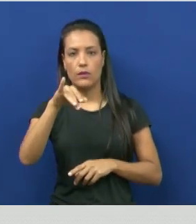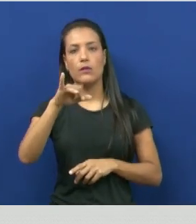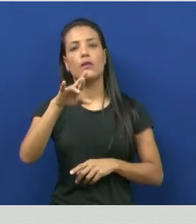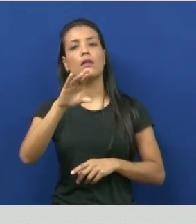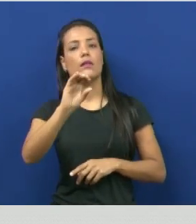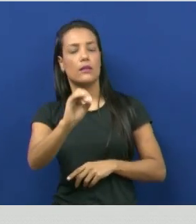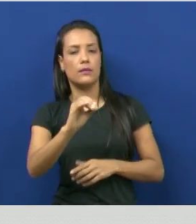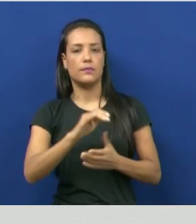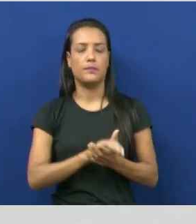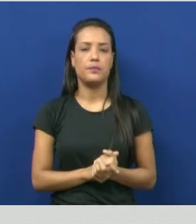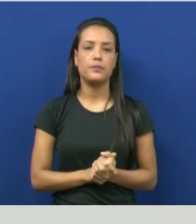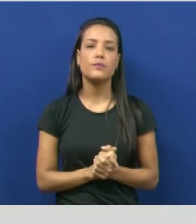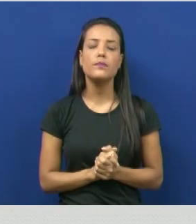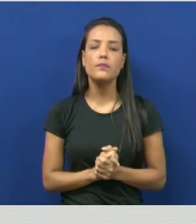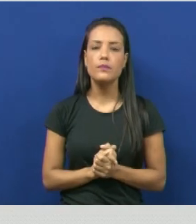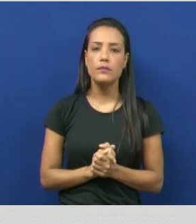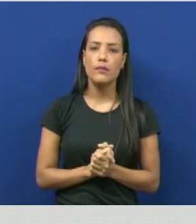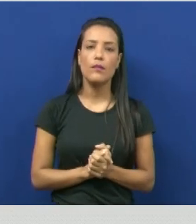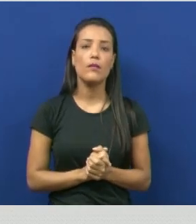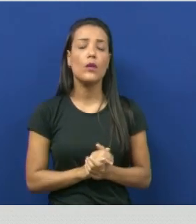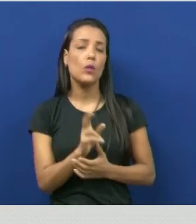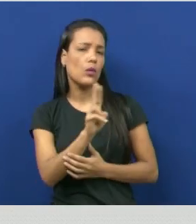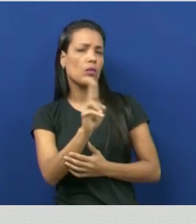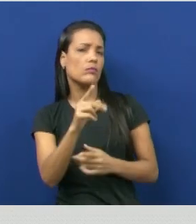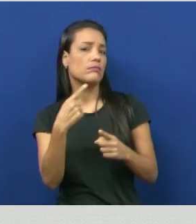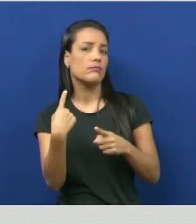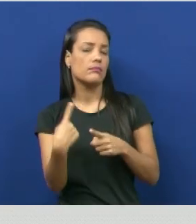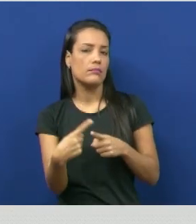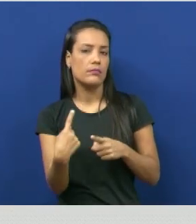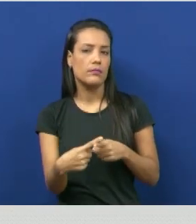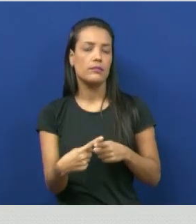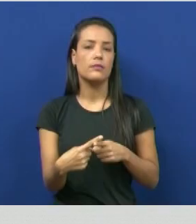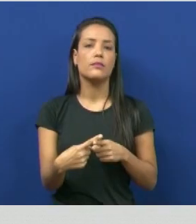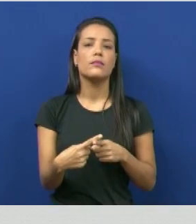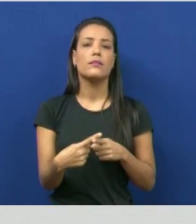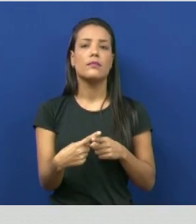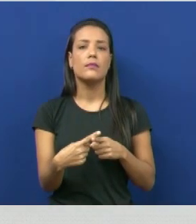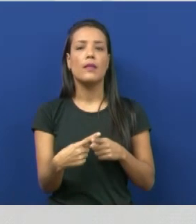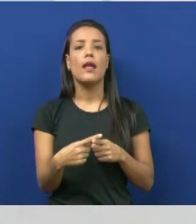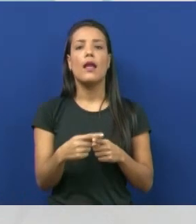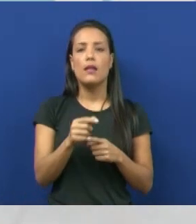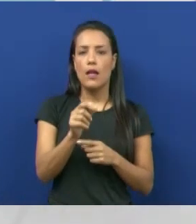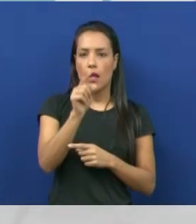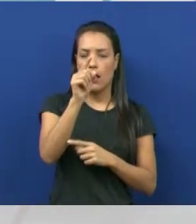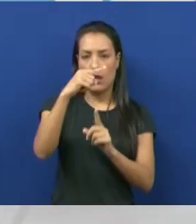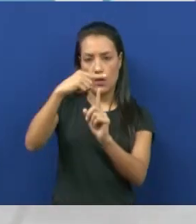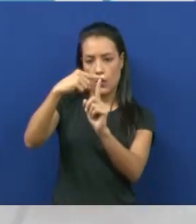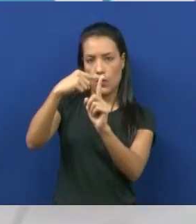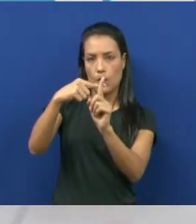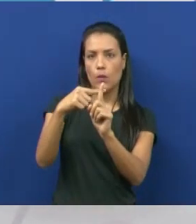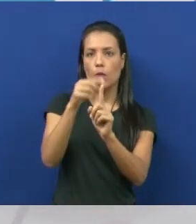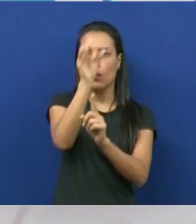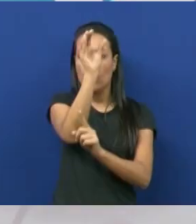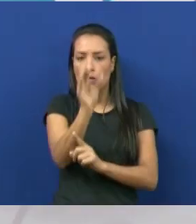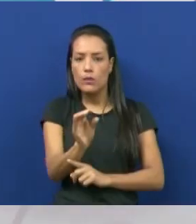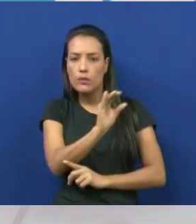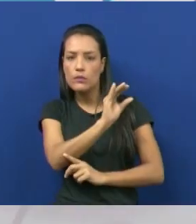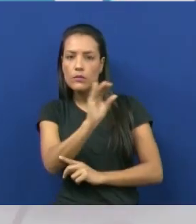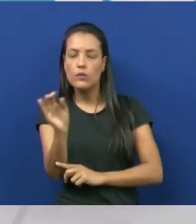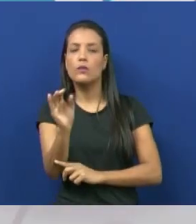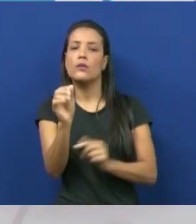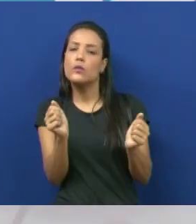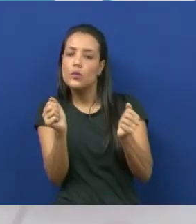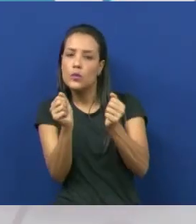constelação do Escorpião. Ela recebe esse nome porque ela tem o formato de uma cruz, quando a gente reúne as estrelas, e